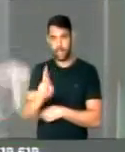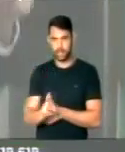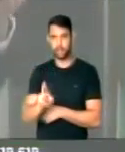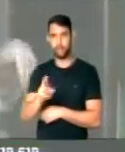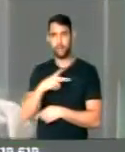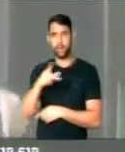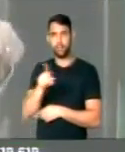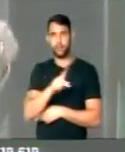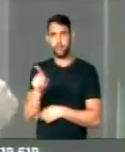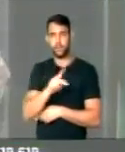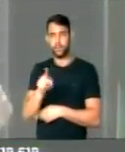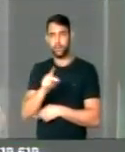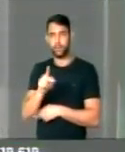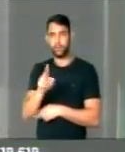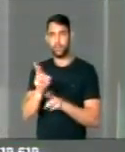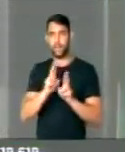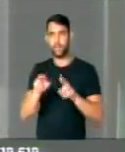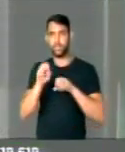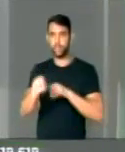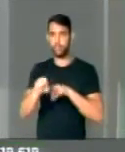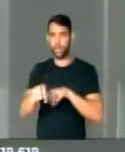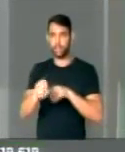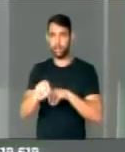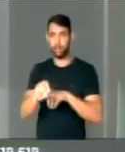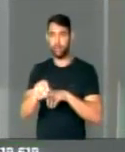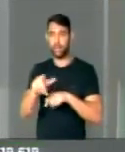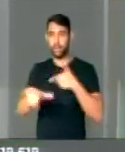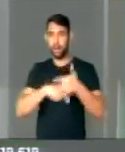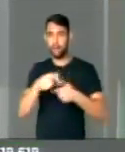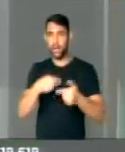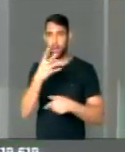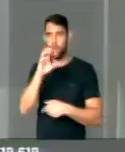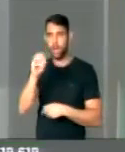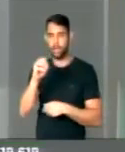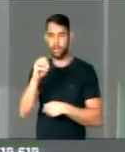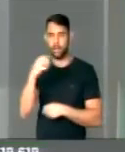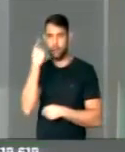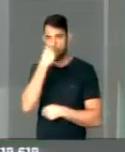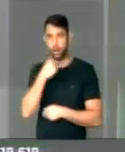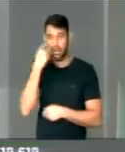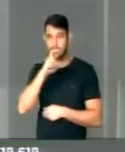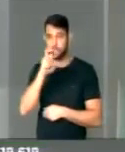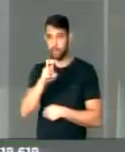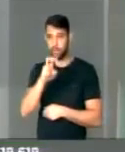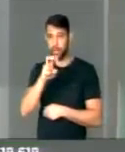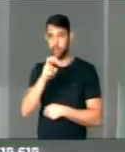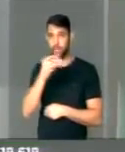5.340 para um professor da rede estadual de ensino que trabalha 40 horas. R$